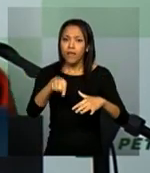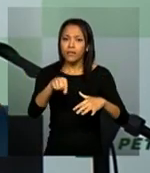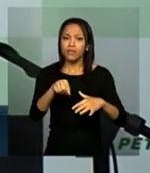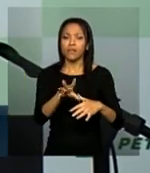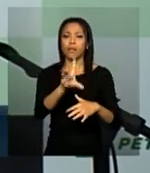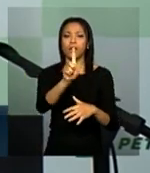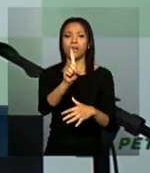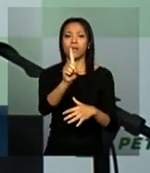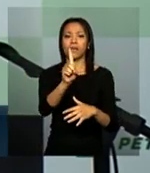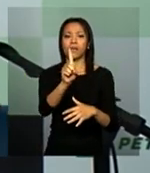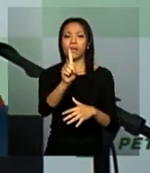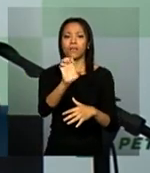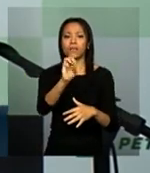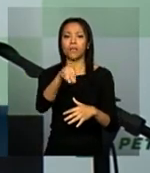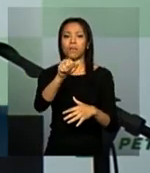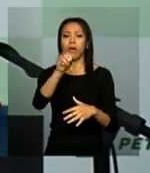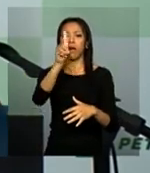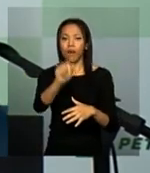seria